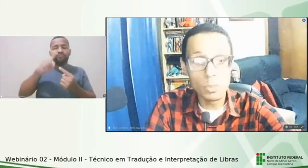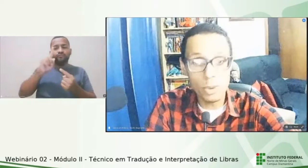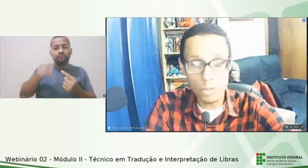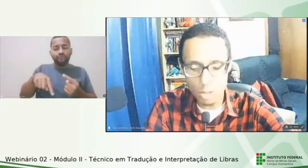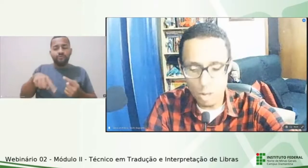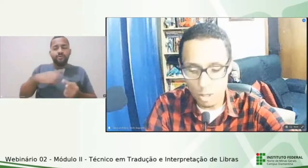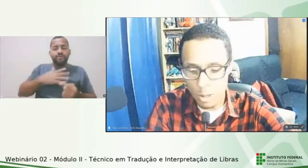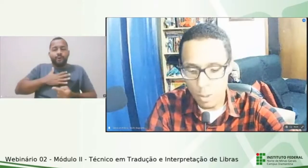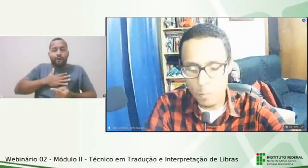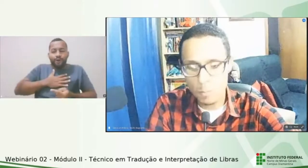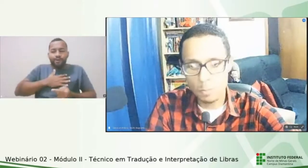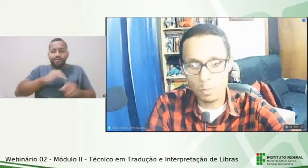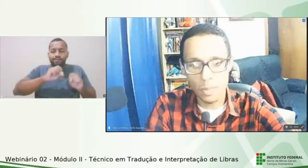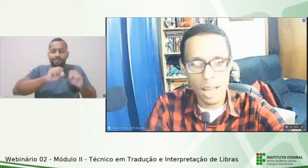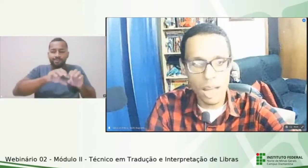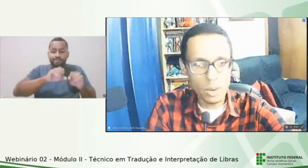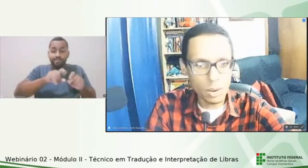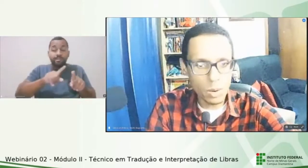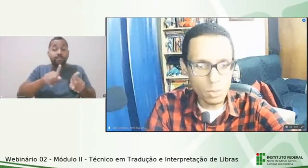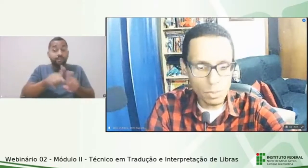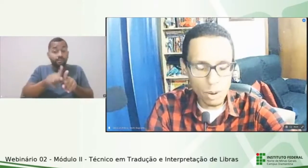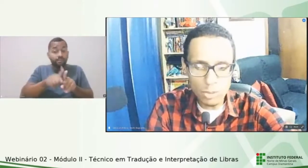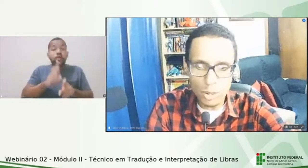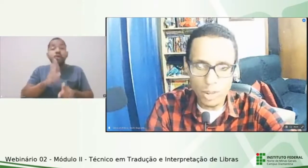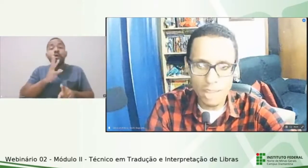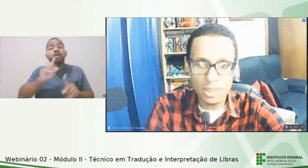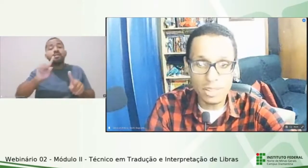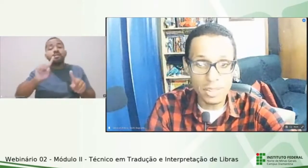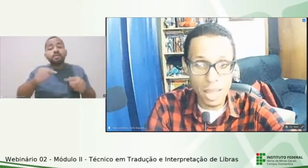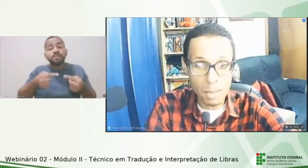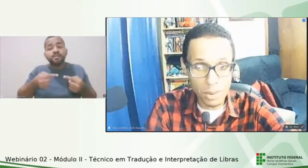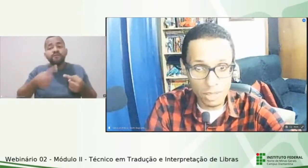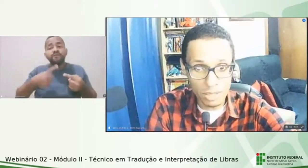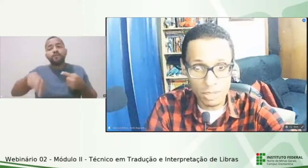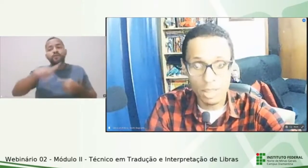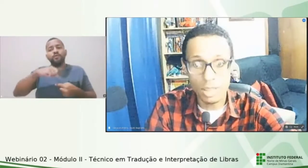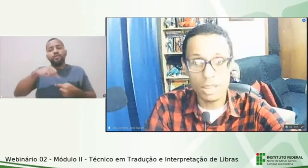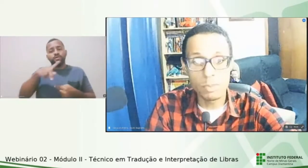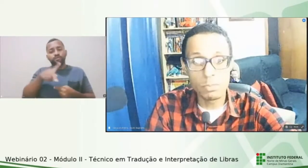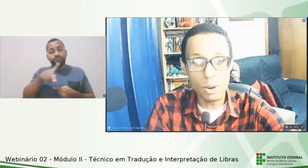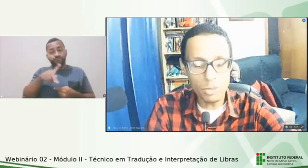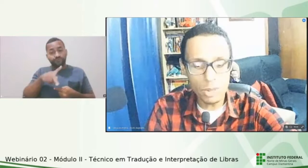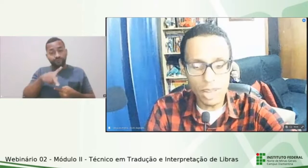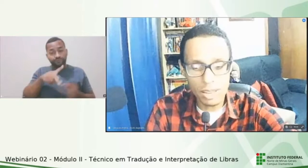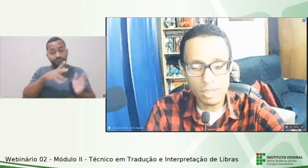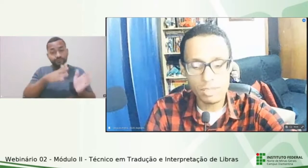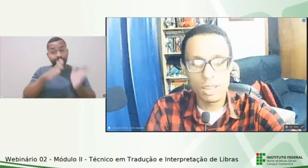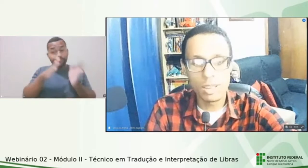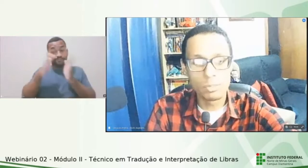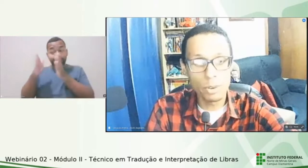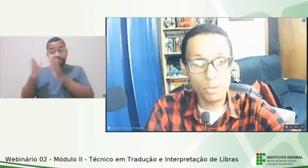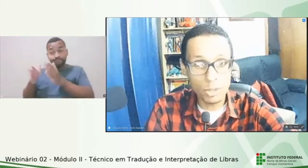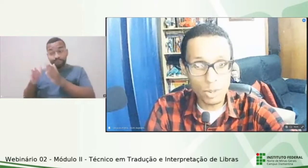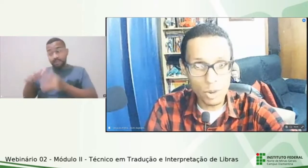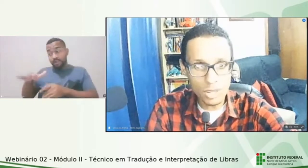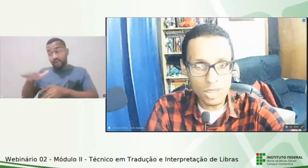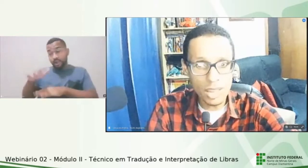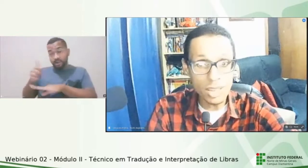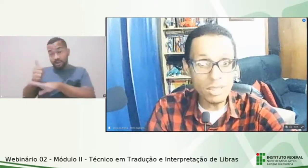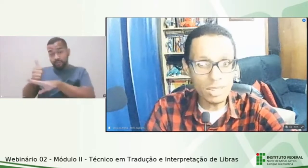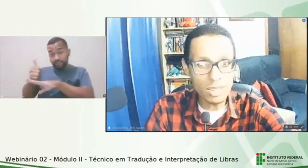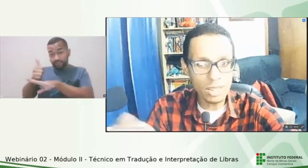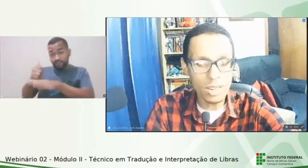como professores. Agora, como profissionais intérpretes e profissionais professores